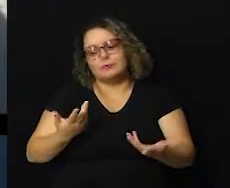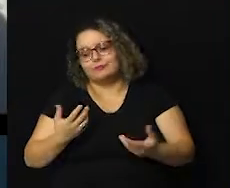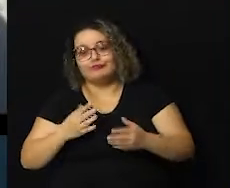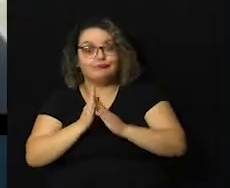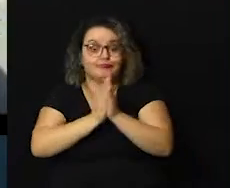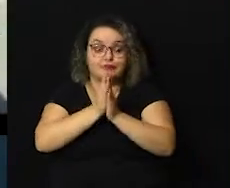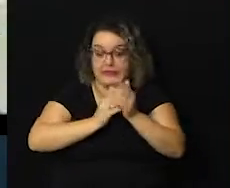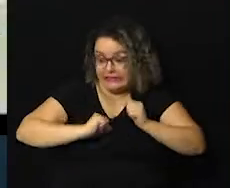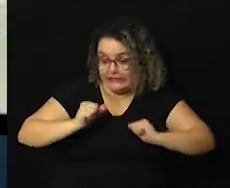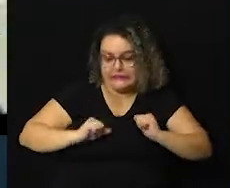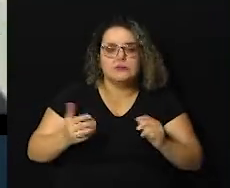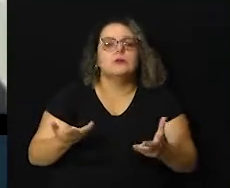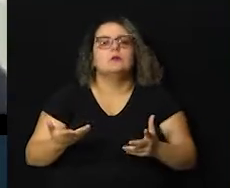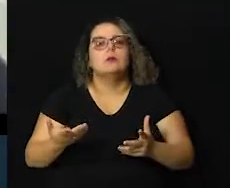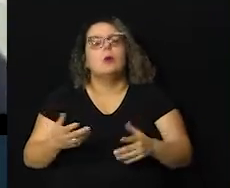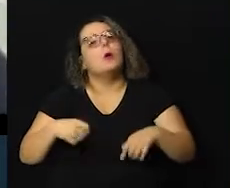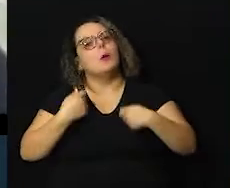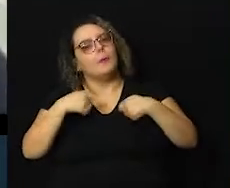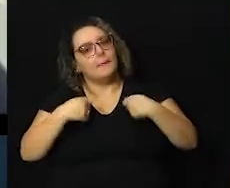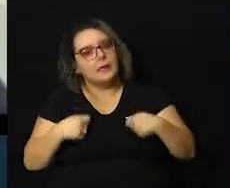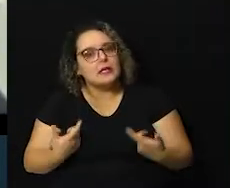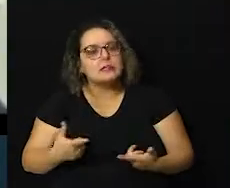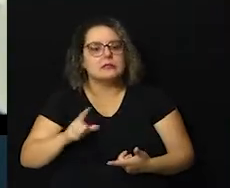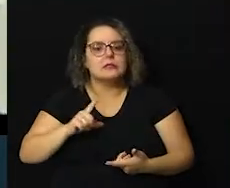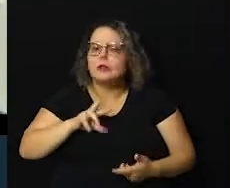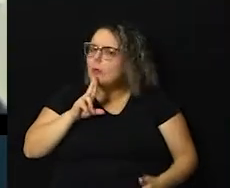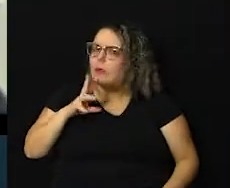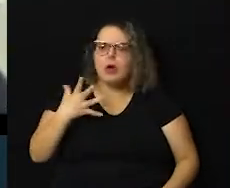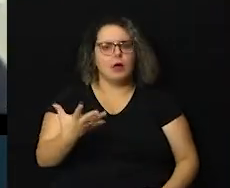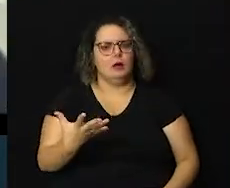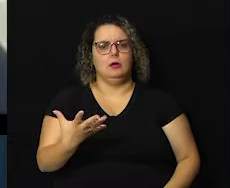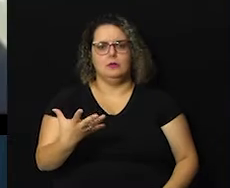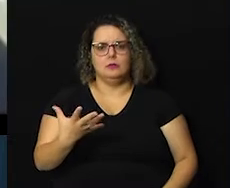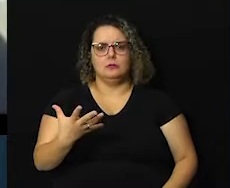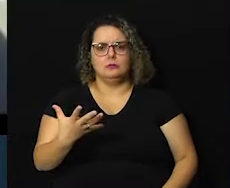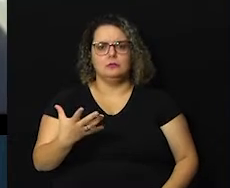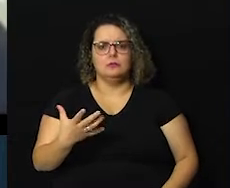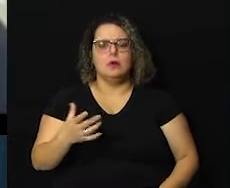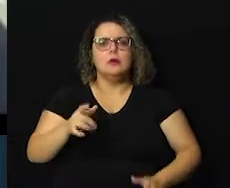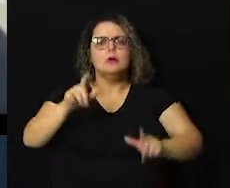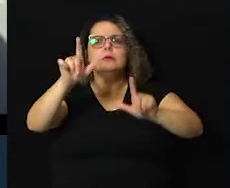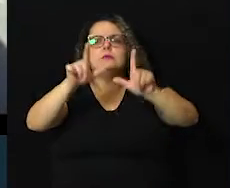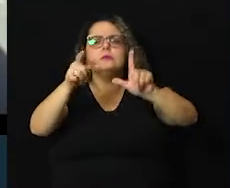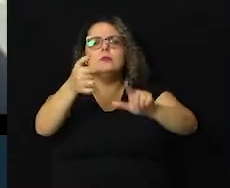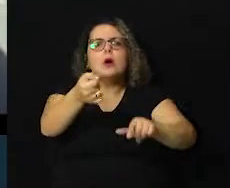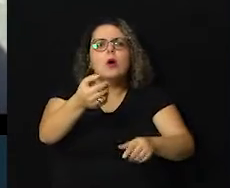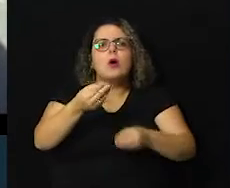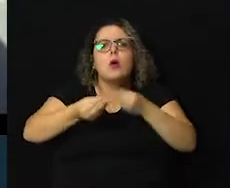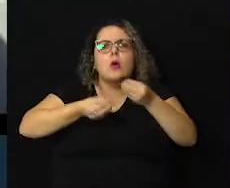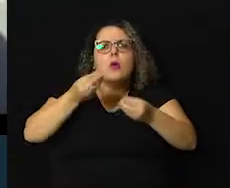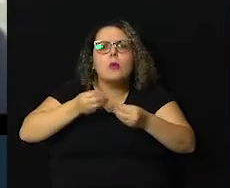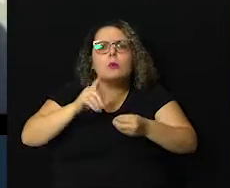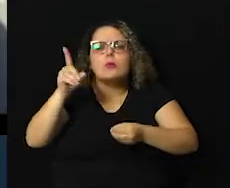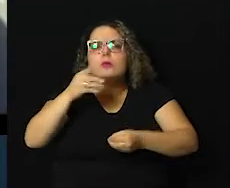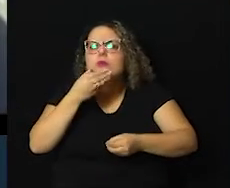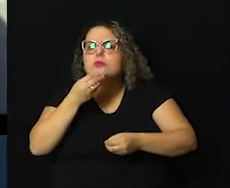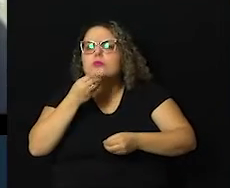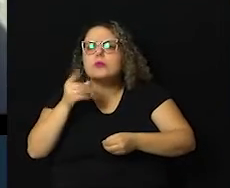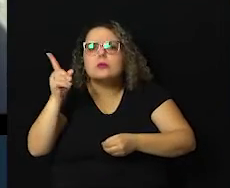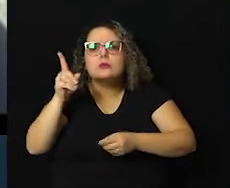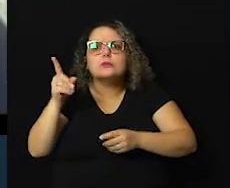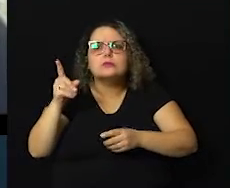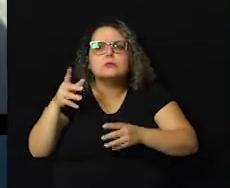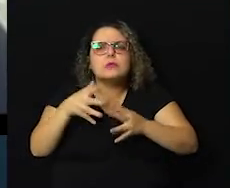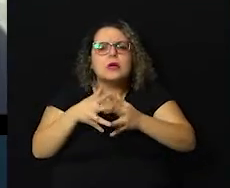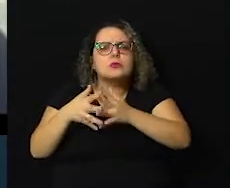inquieto e eu falei cara deve existir alguma alguma solução nem tanto que eu assistir à TV como é que aqueles caras nos Estados Unidos fazer